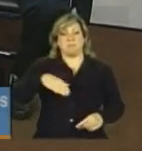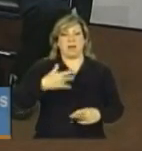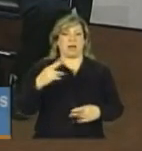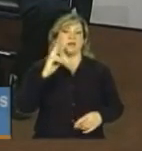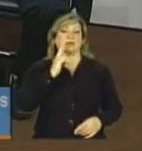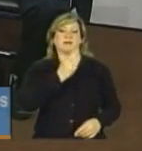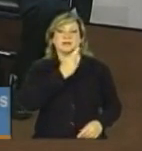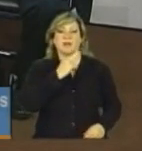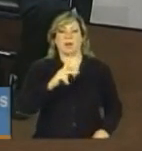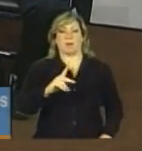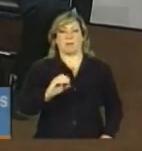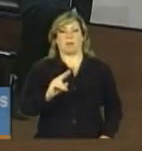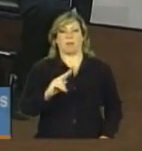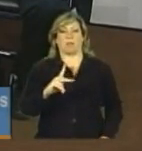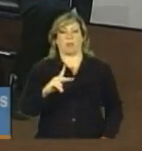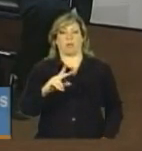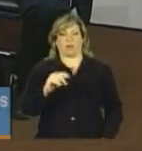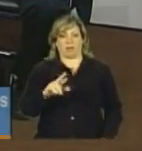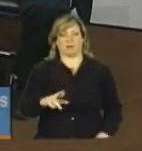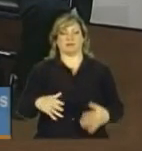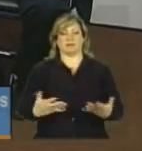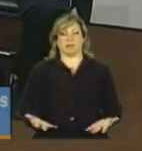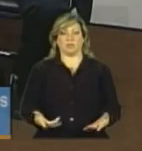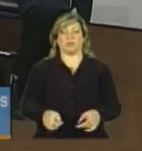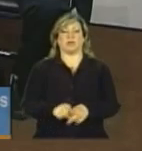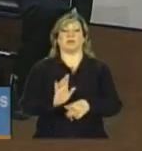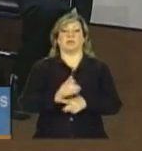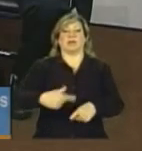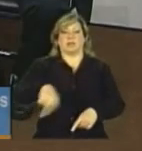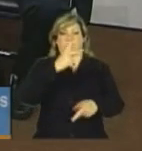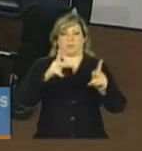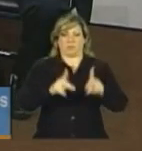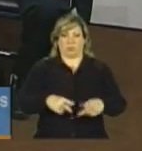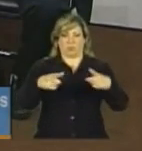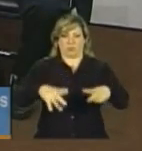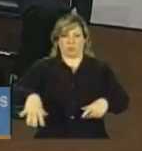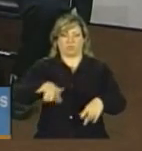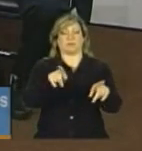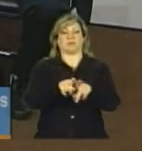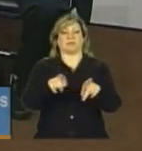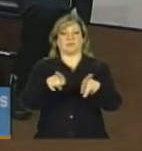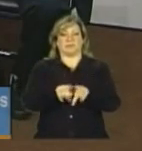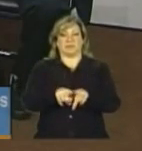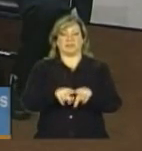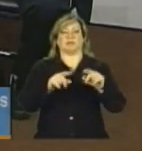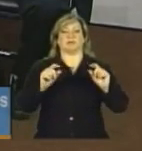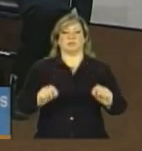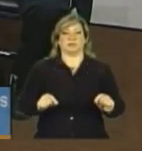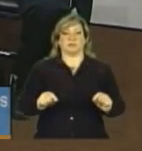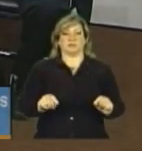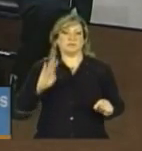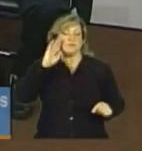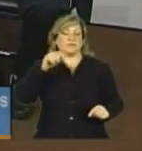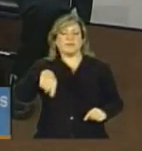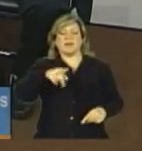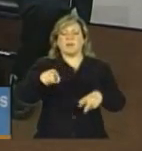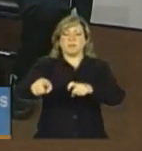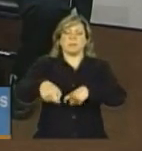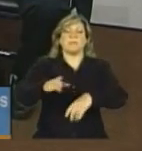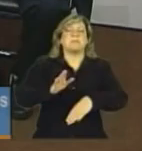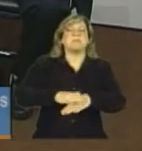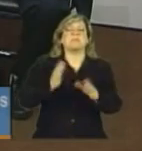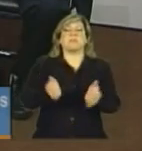compra pra agricultura local. E o PA ele eh tá olhando pro agricultor mais pobre, para aquele agricultor